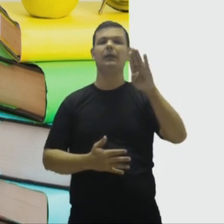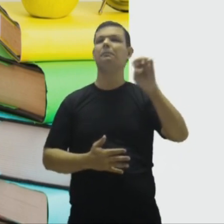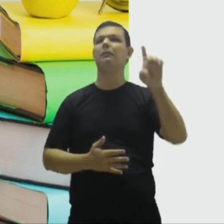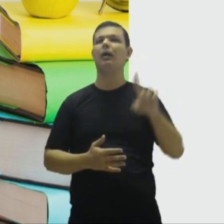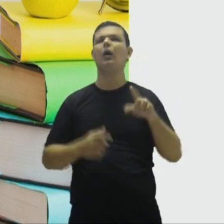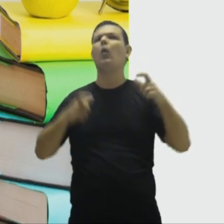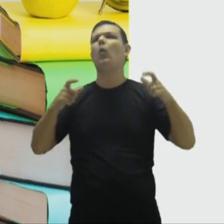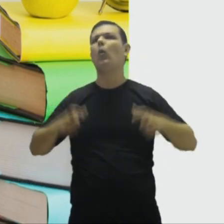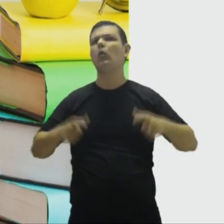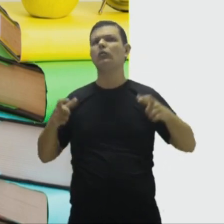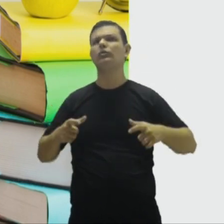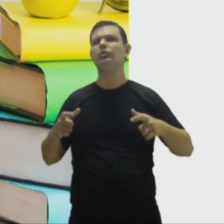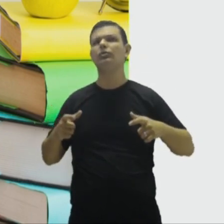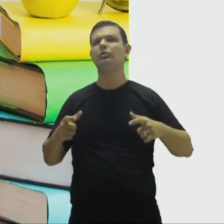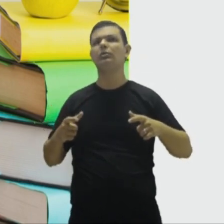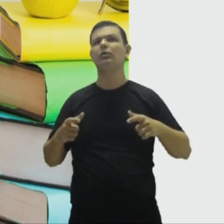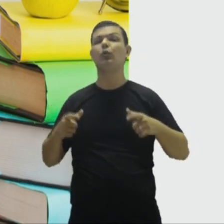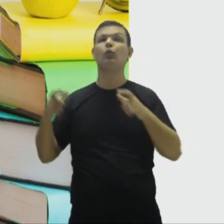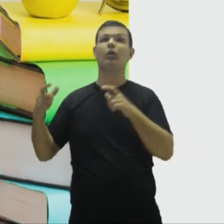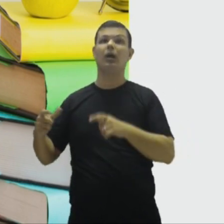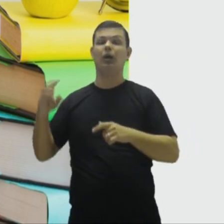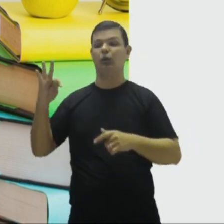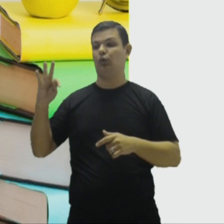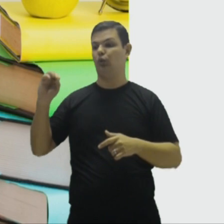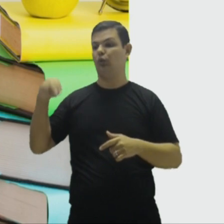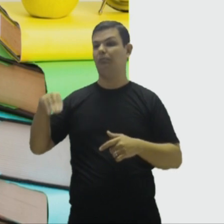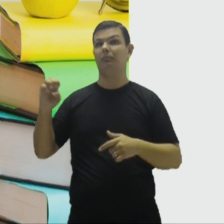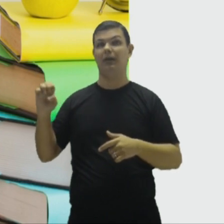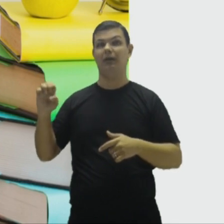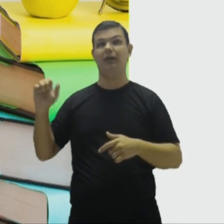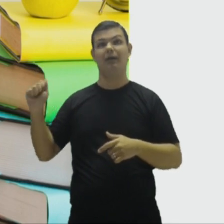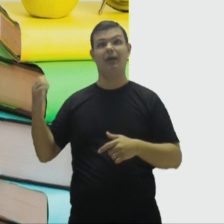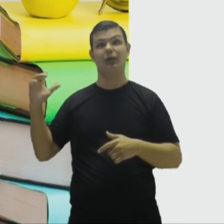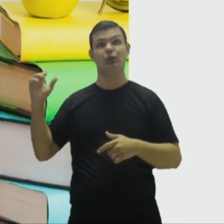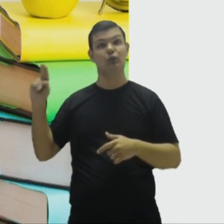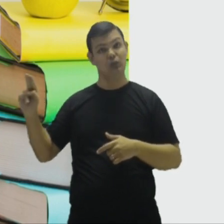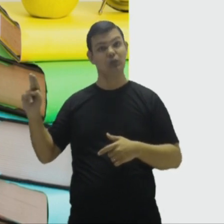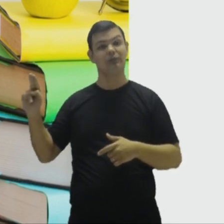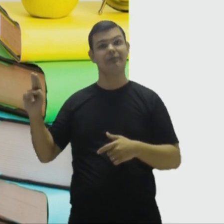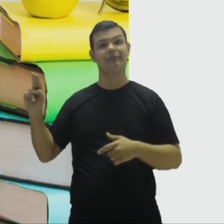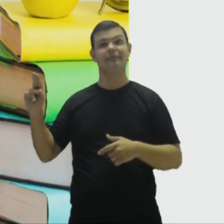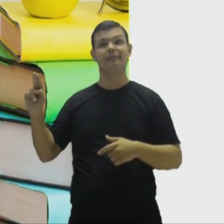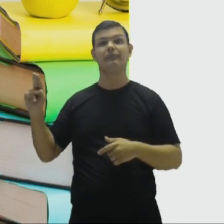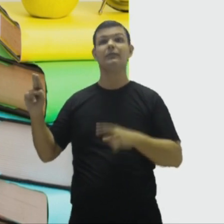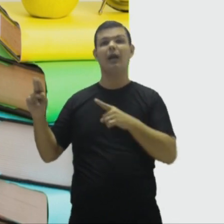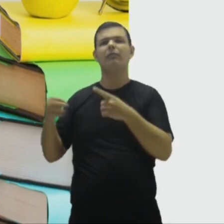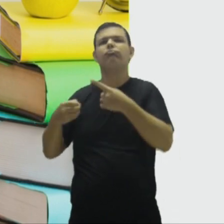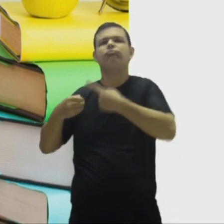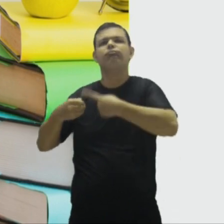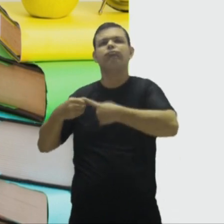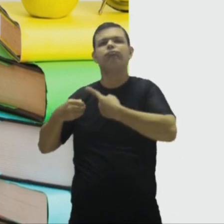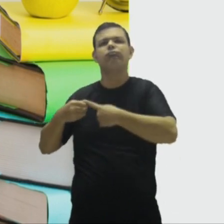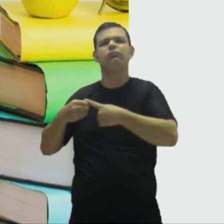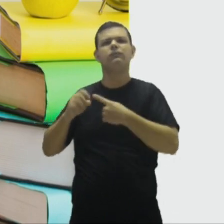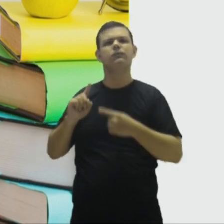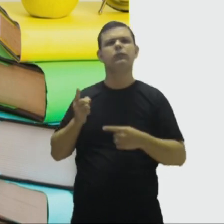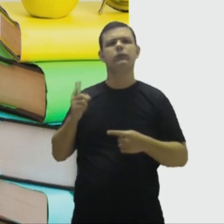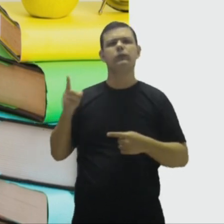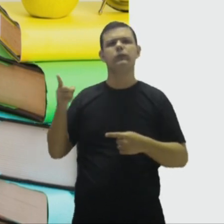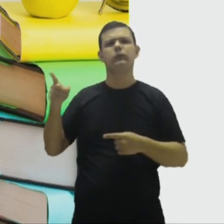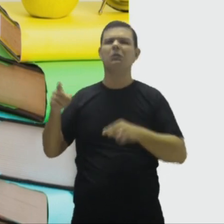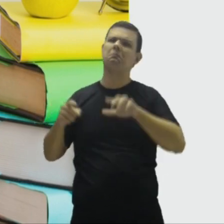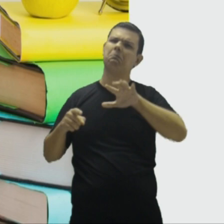encontram? Que é na nossa região, lá em Tomé Açu. Tomé Açu é um município que fica